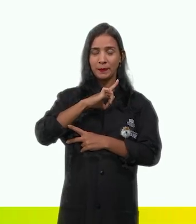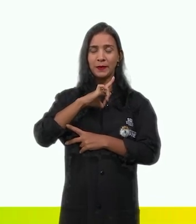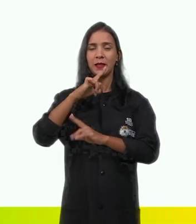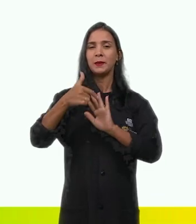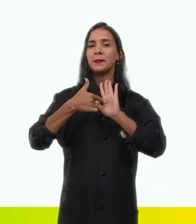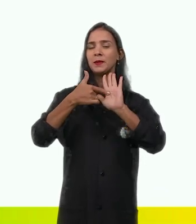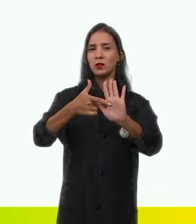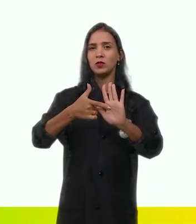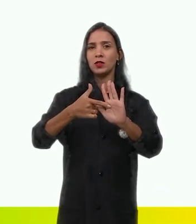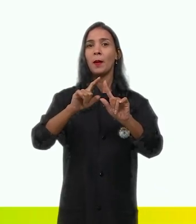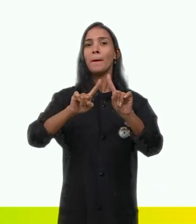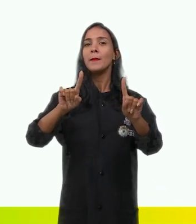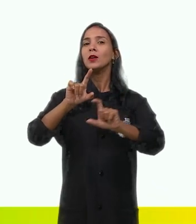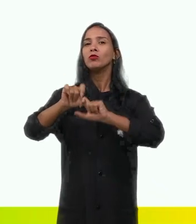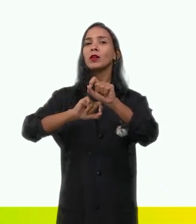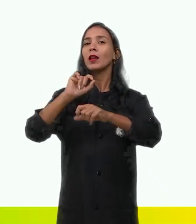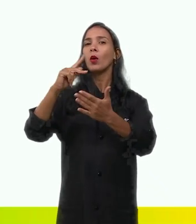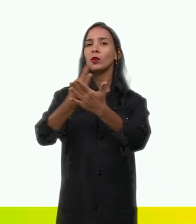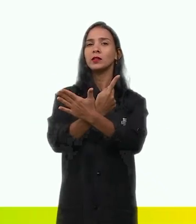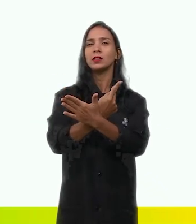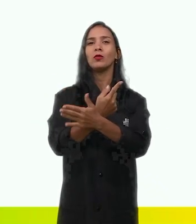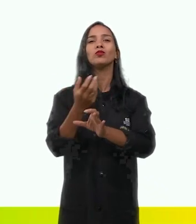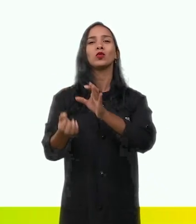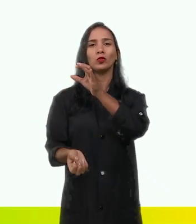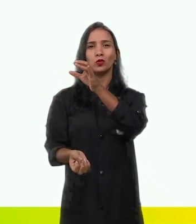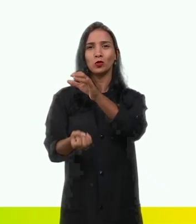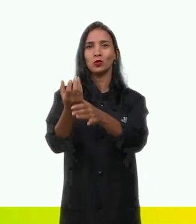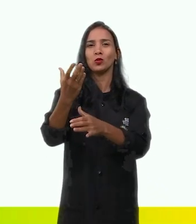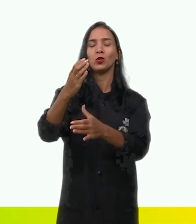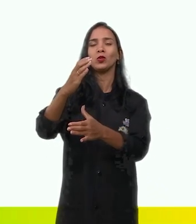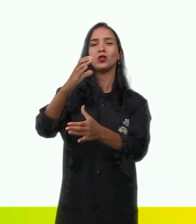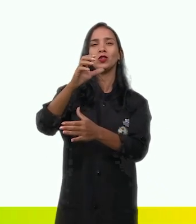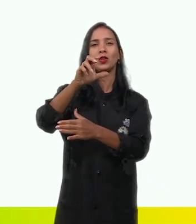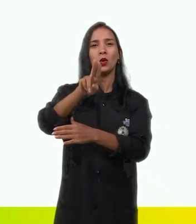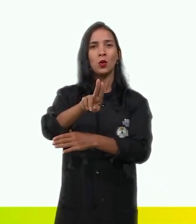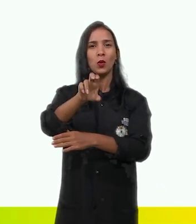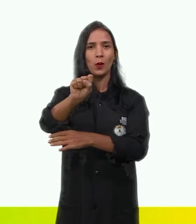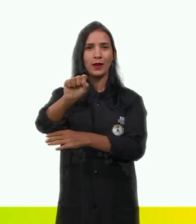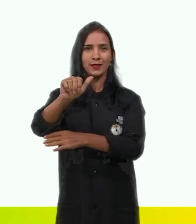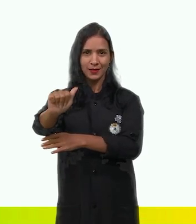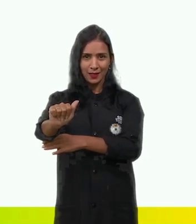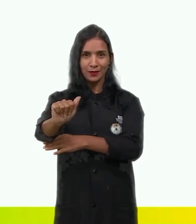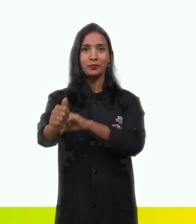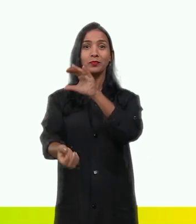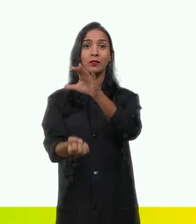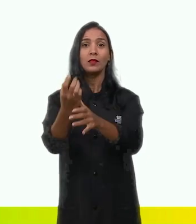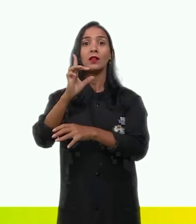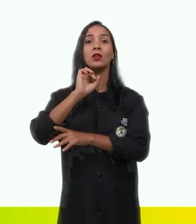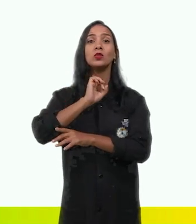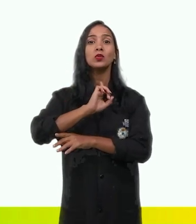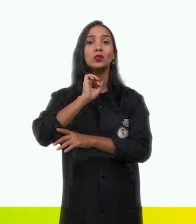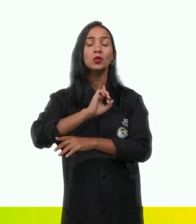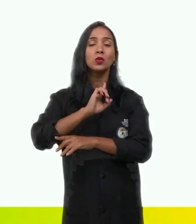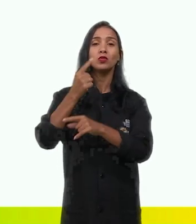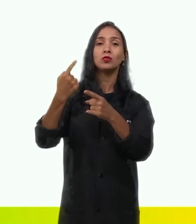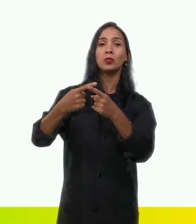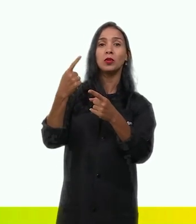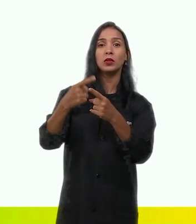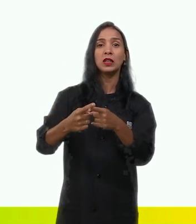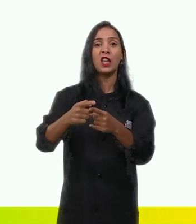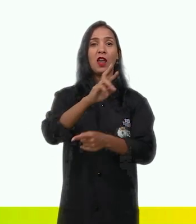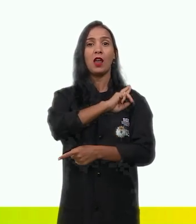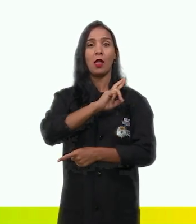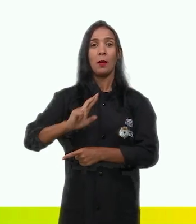Americana? A criação dos Estados Unidos da América como república democrática,